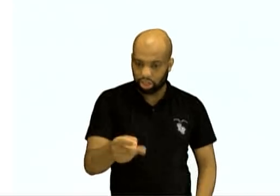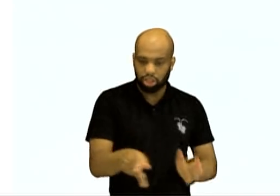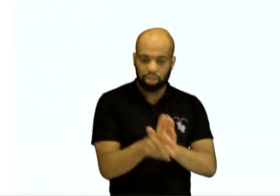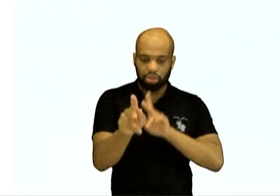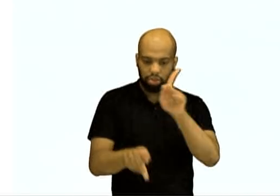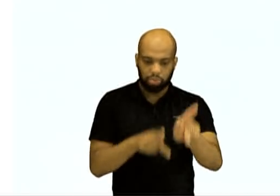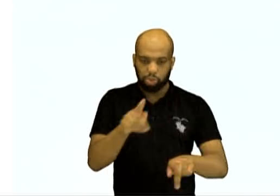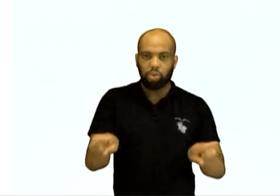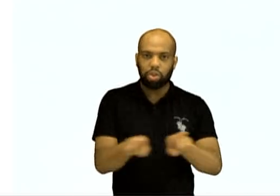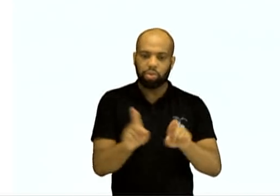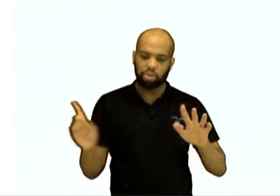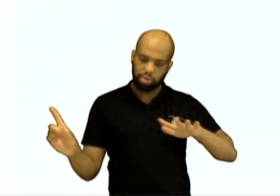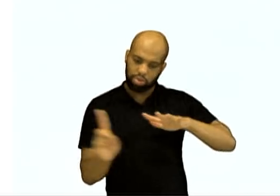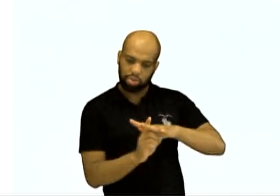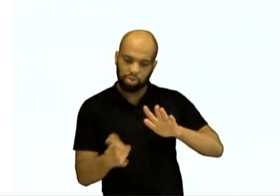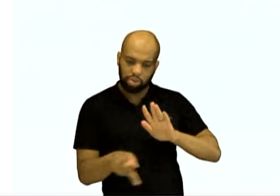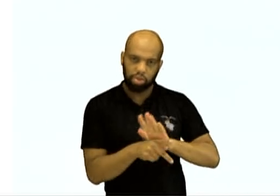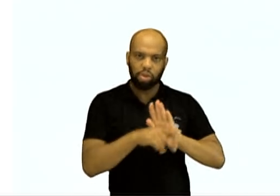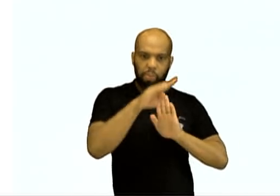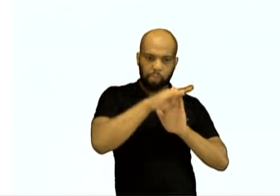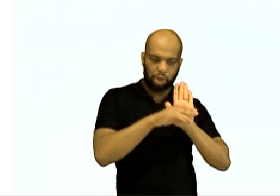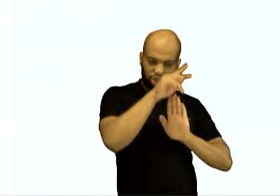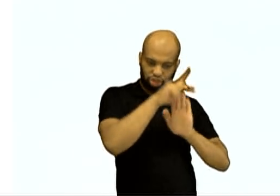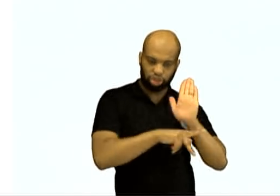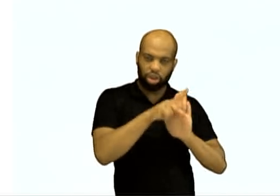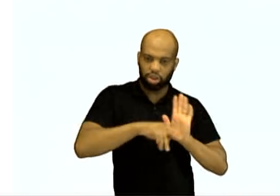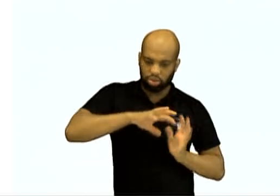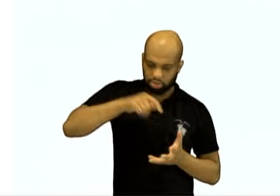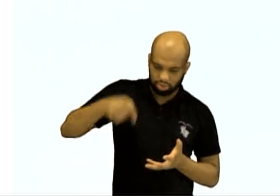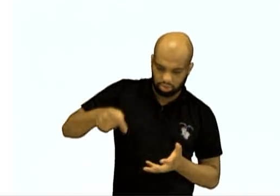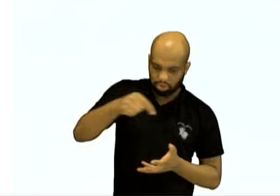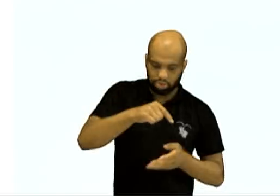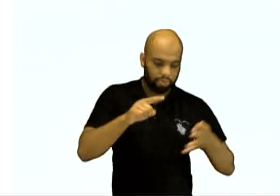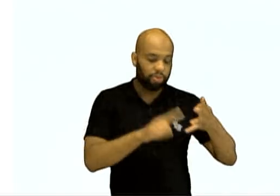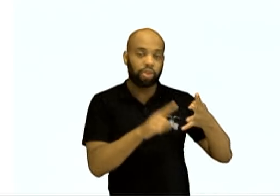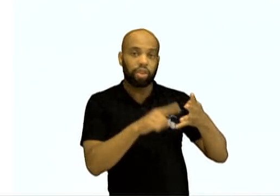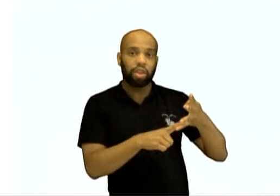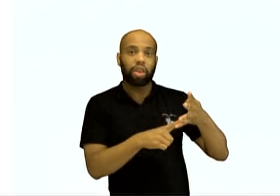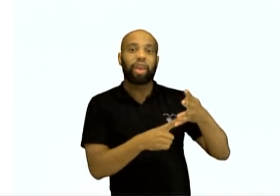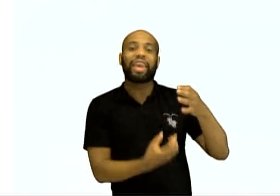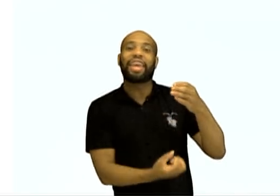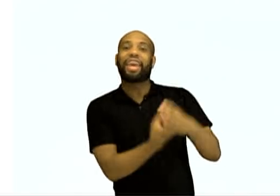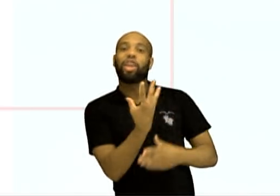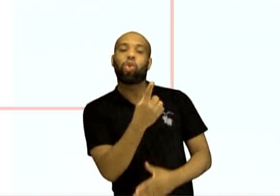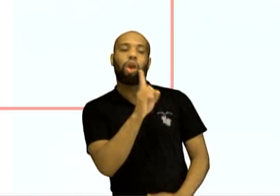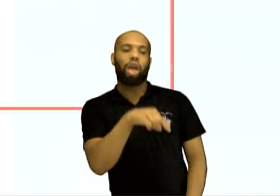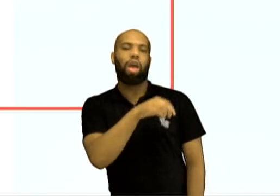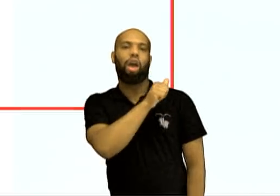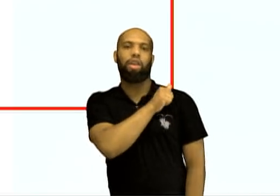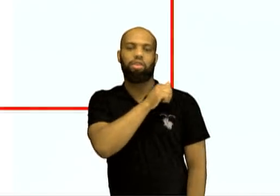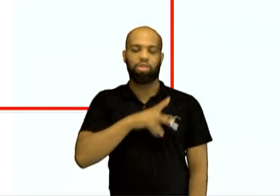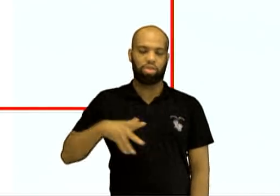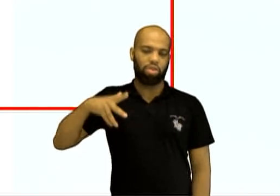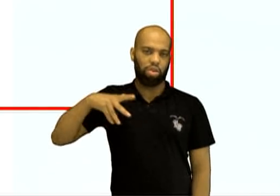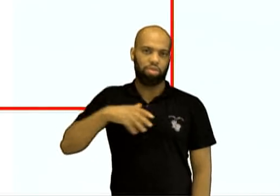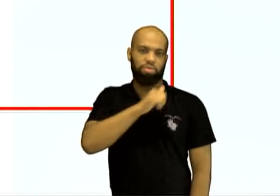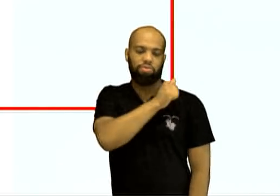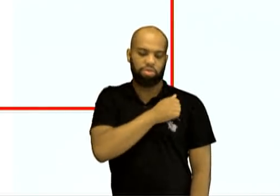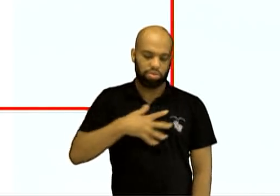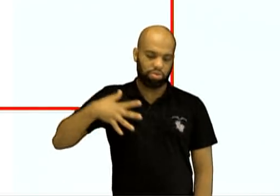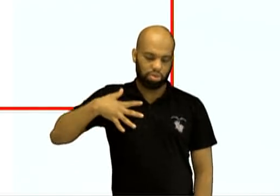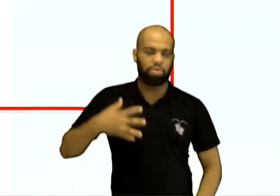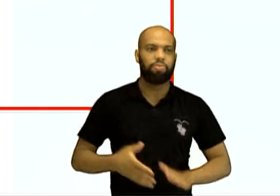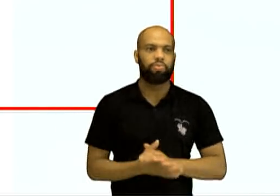melhor inserção no plano internacional. Ou letra D, foi criada pelo filósofo grego Aristóteles. Temos aí a resposta correta, né?